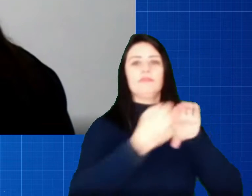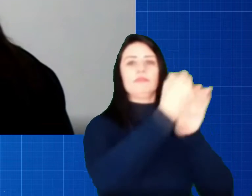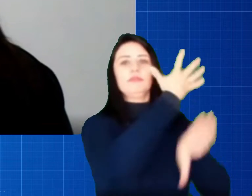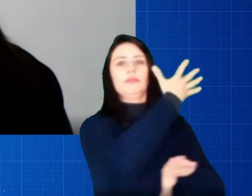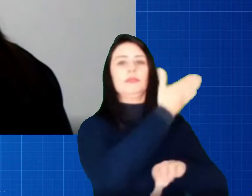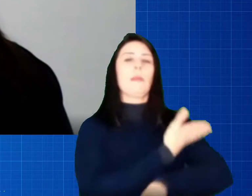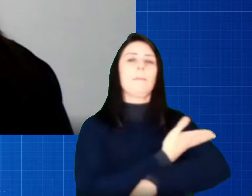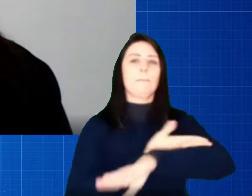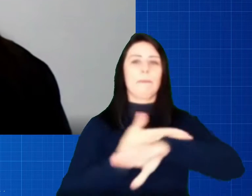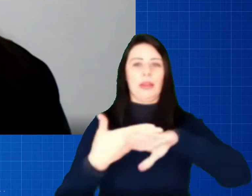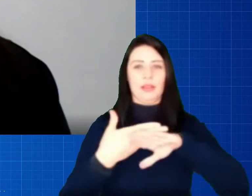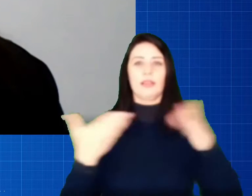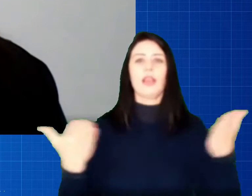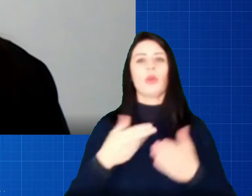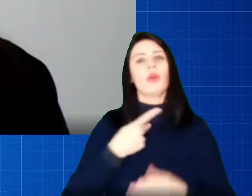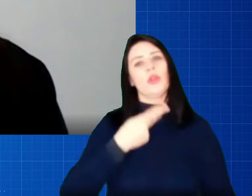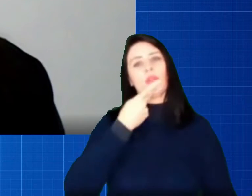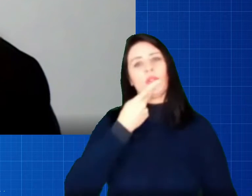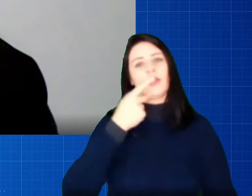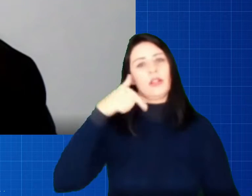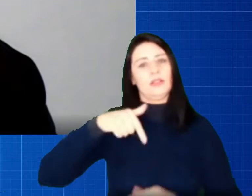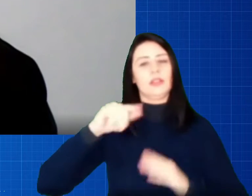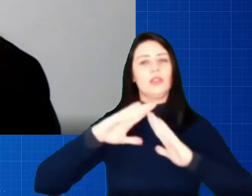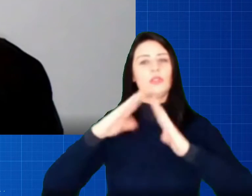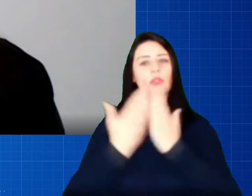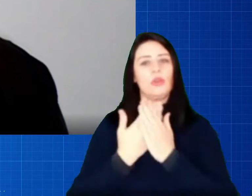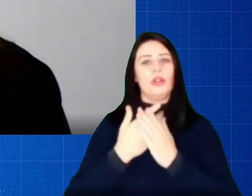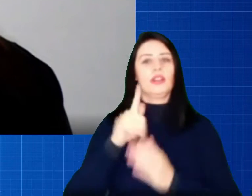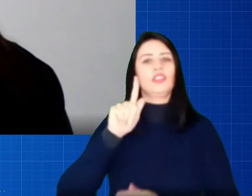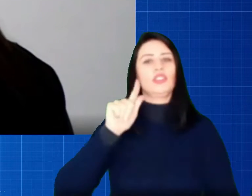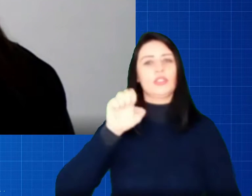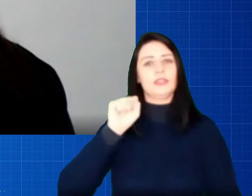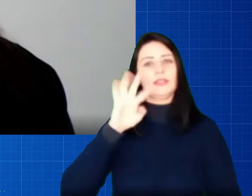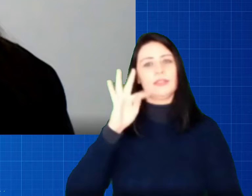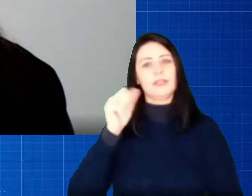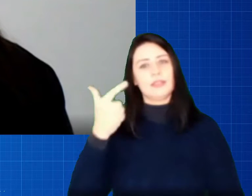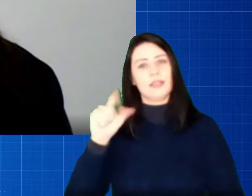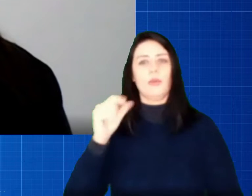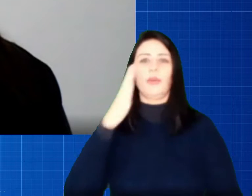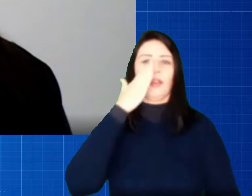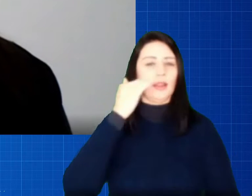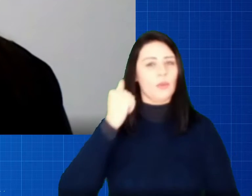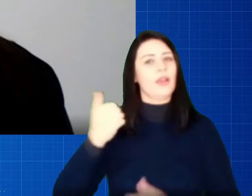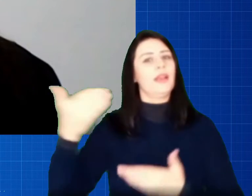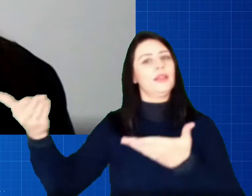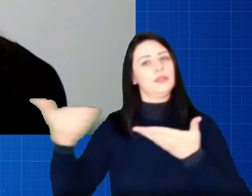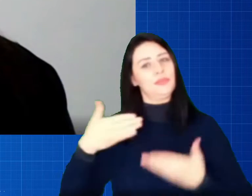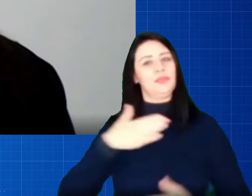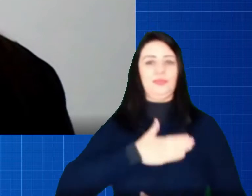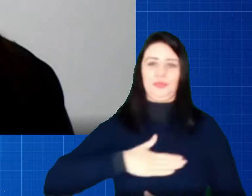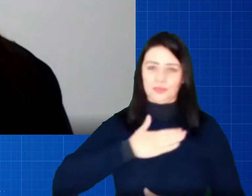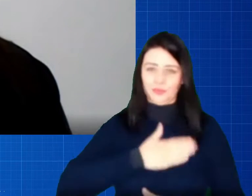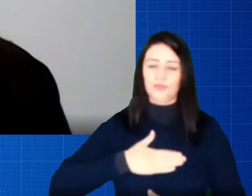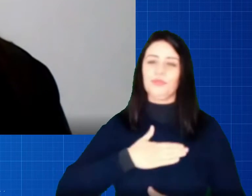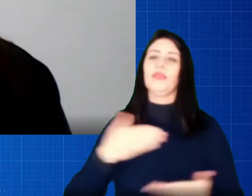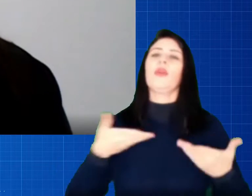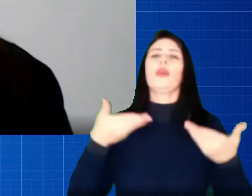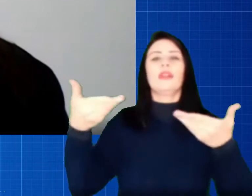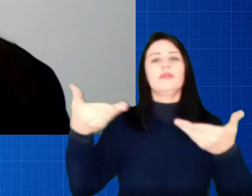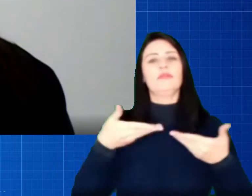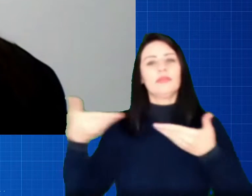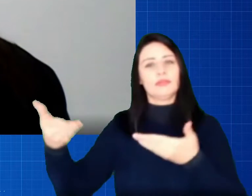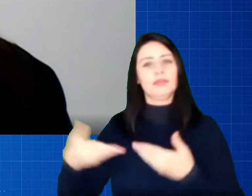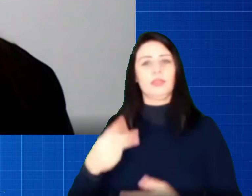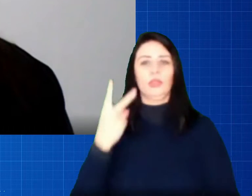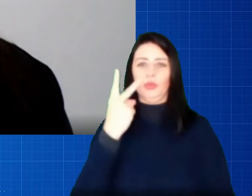tela de projeção. E estou falando atualmente aqui da Escola de Gestão Municipal de Araucária. Sejam todos bem-vindos. Então, agora eu vou chamar as nossas